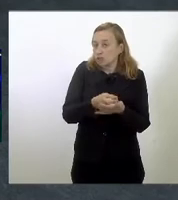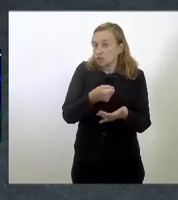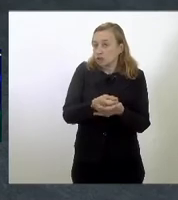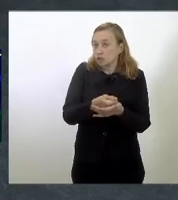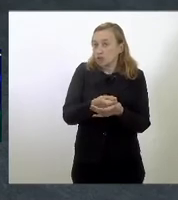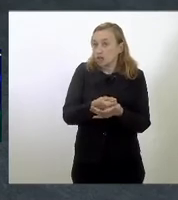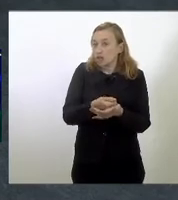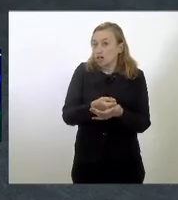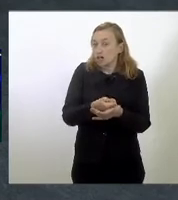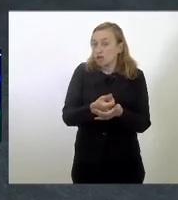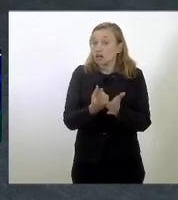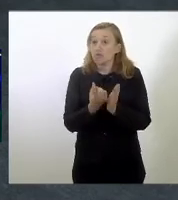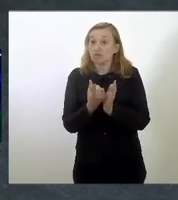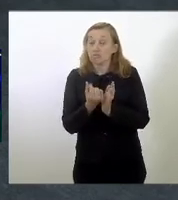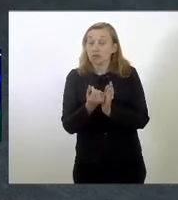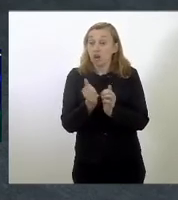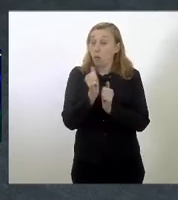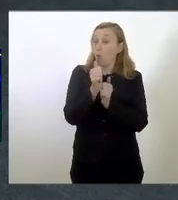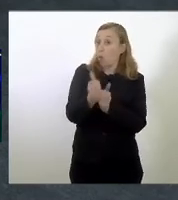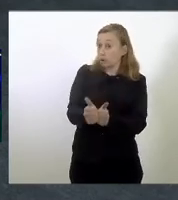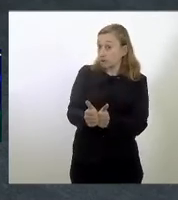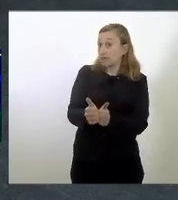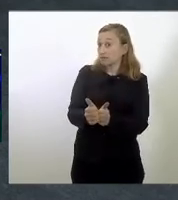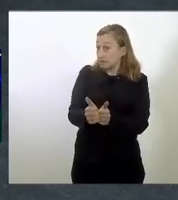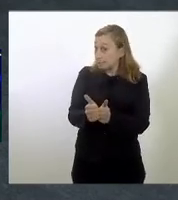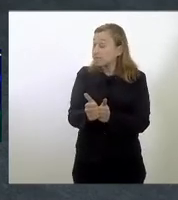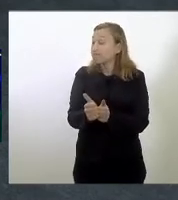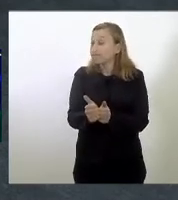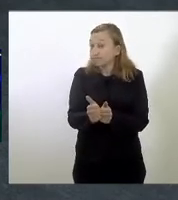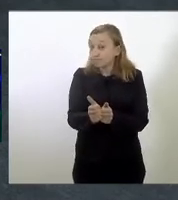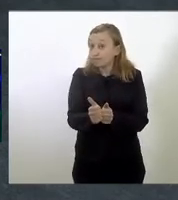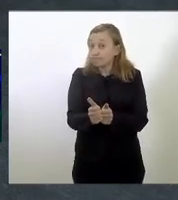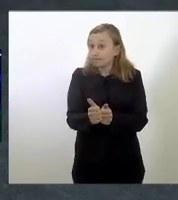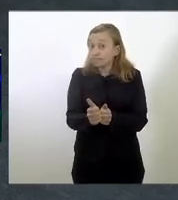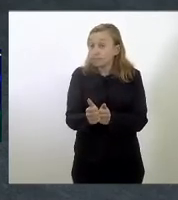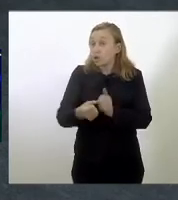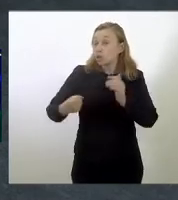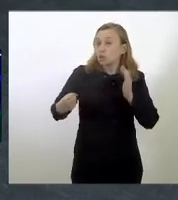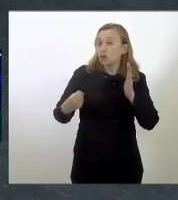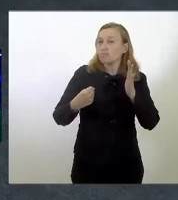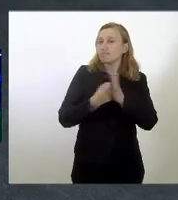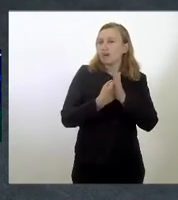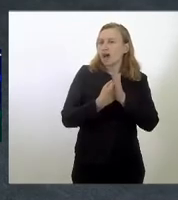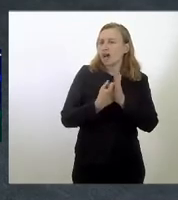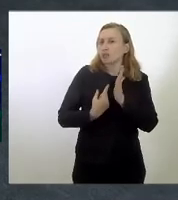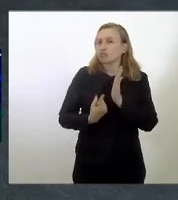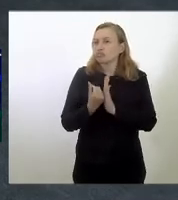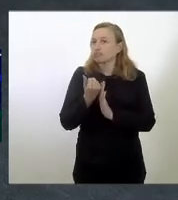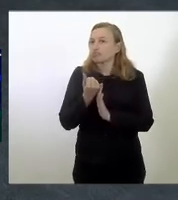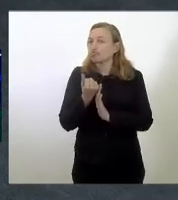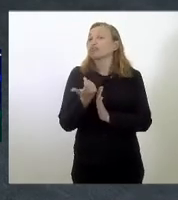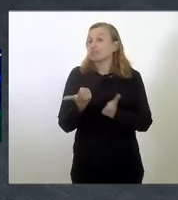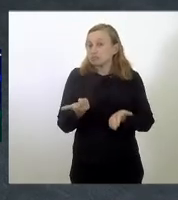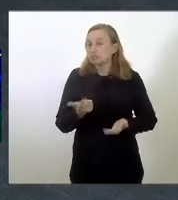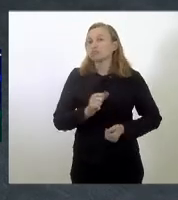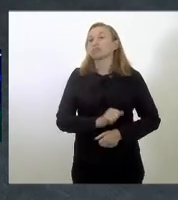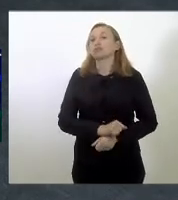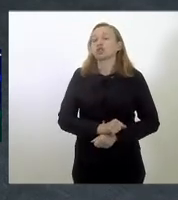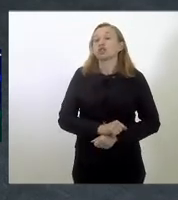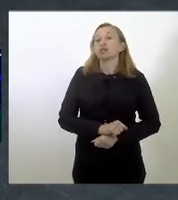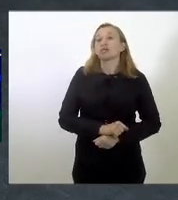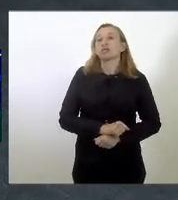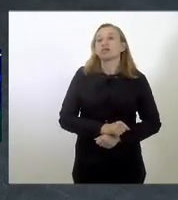receita deverá ser acompanhada da estimativa do seu impacto orçamentário financeiro.